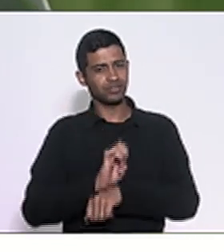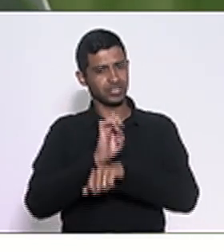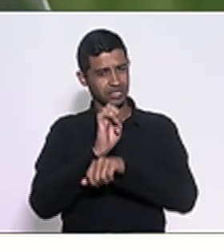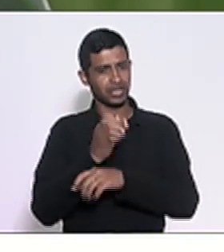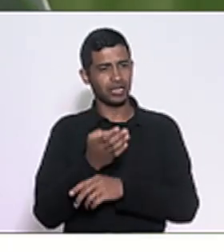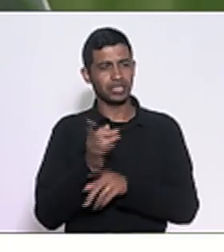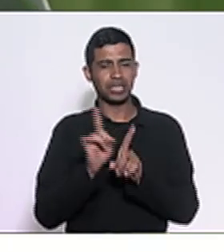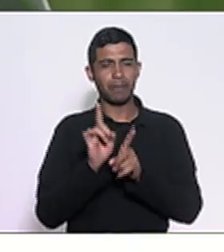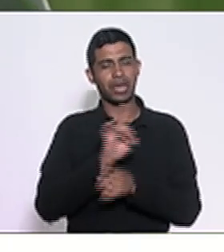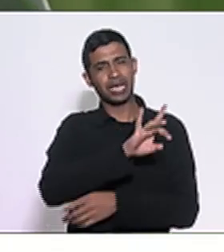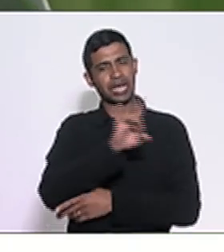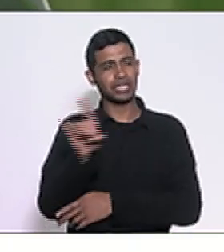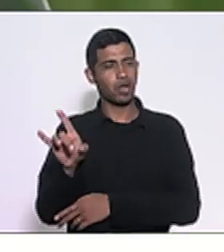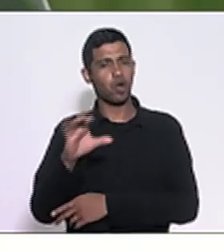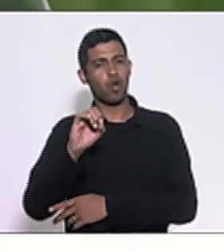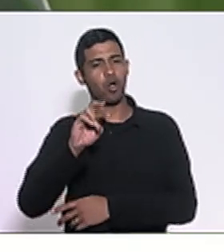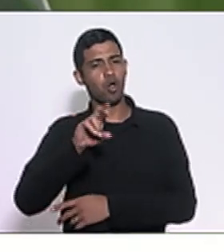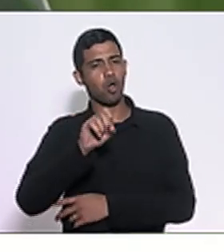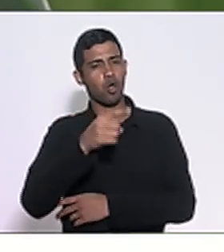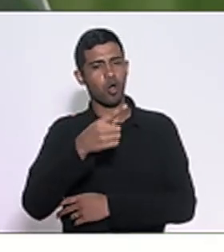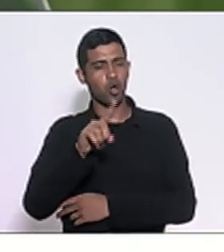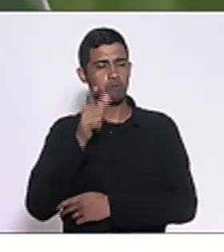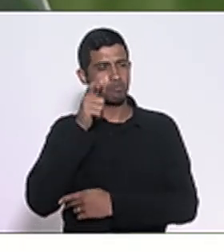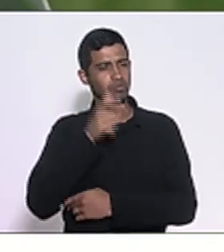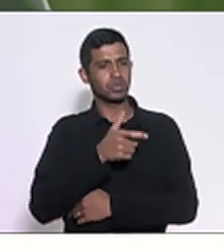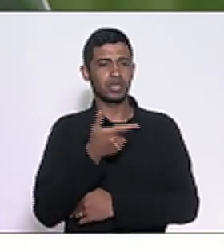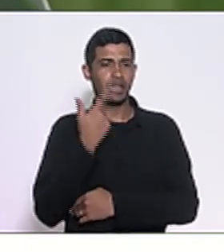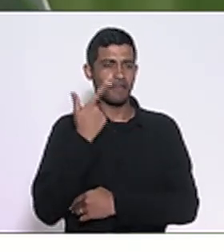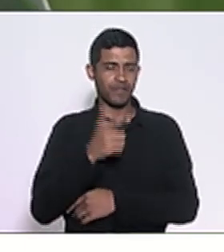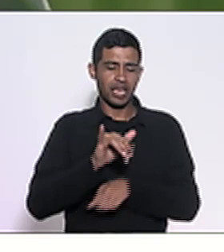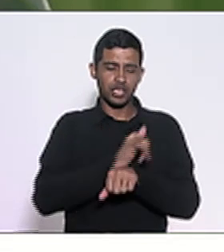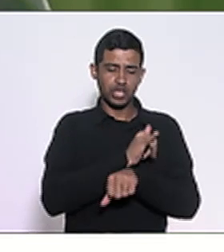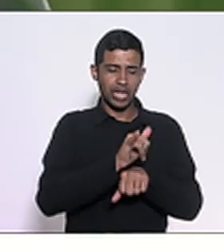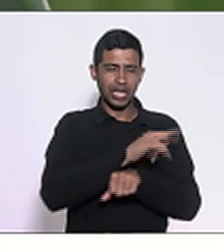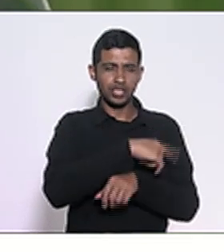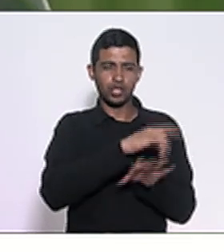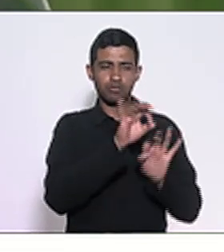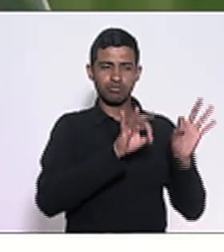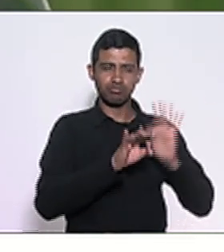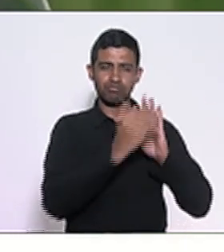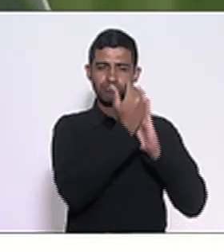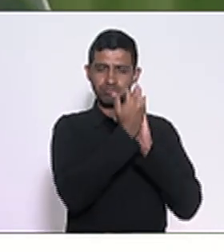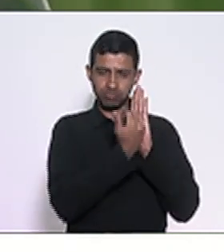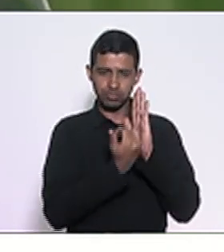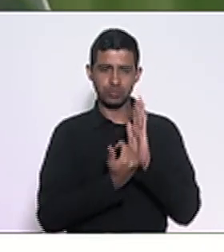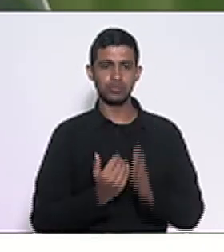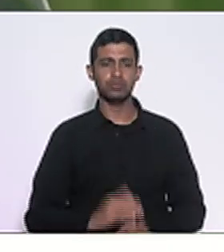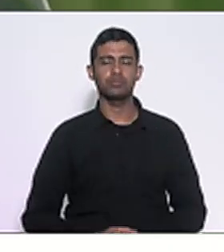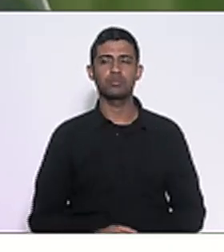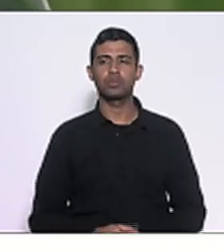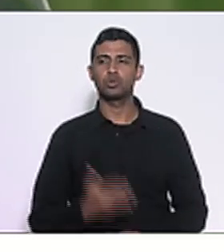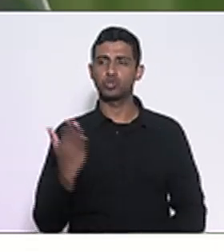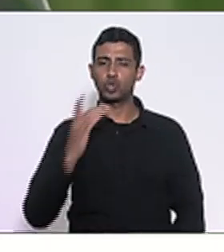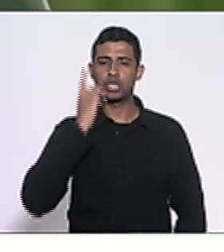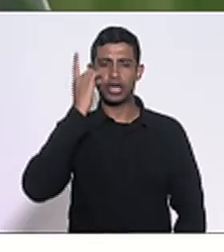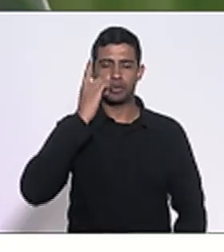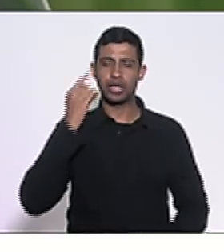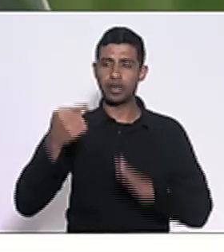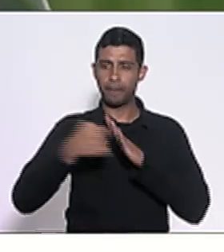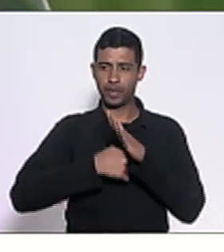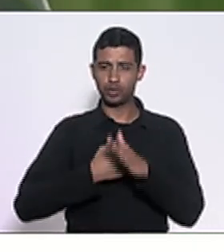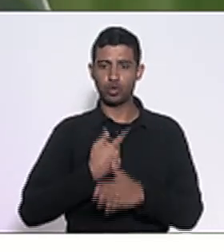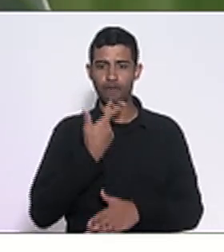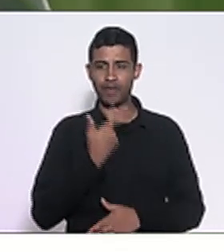órgãos interessados, toda a estratégia que vem sendo construída. Bom, o senhor também perguntou com relação a